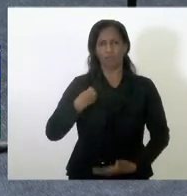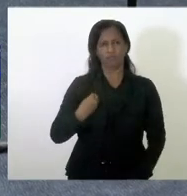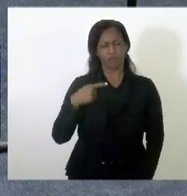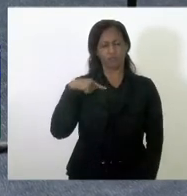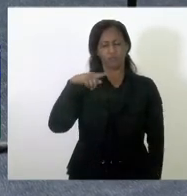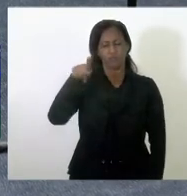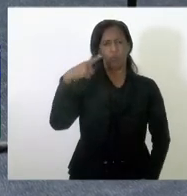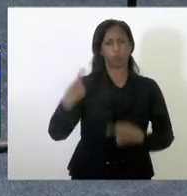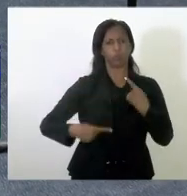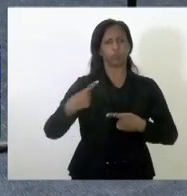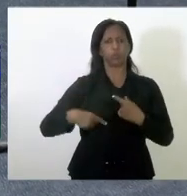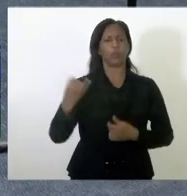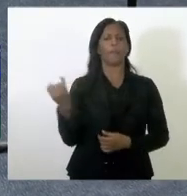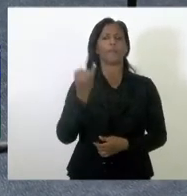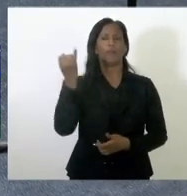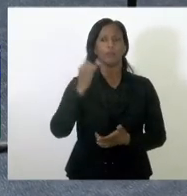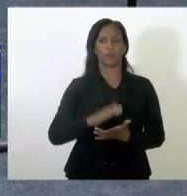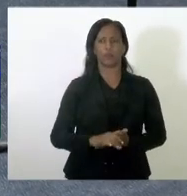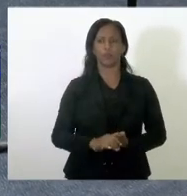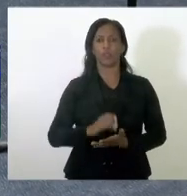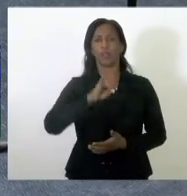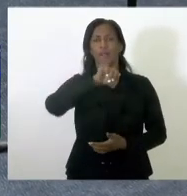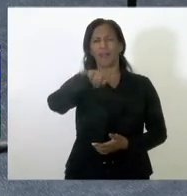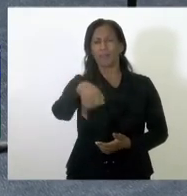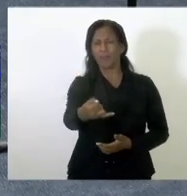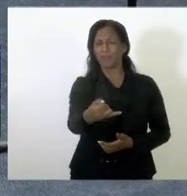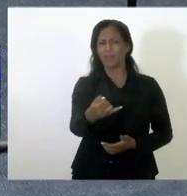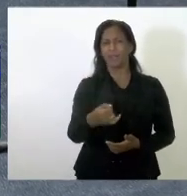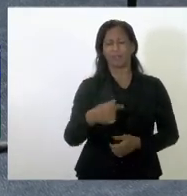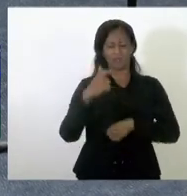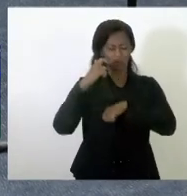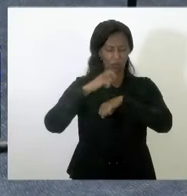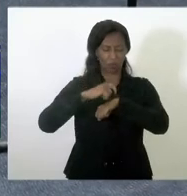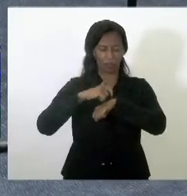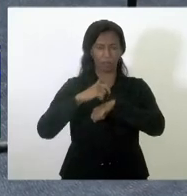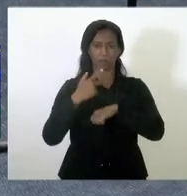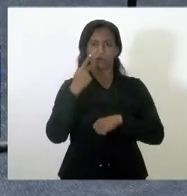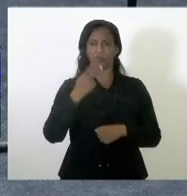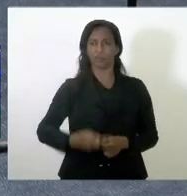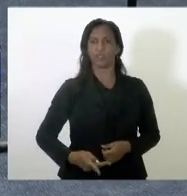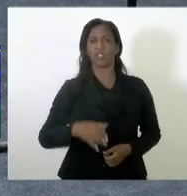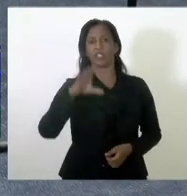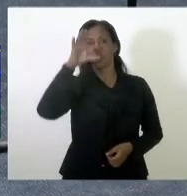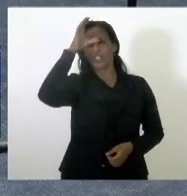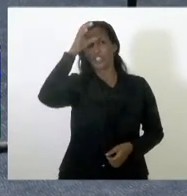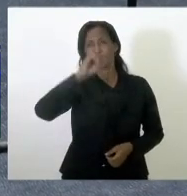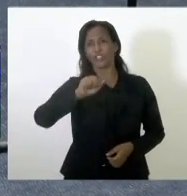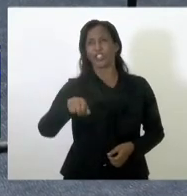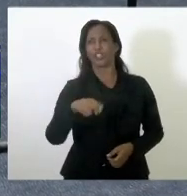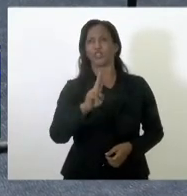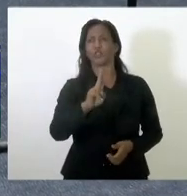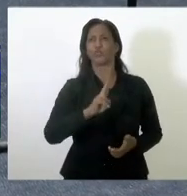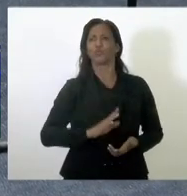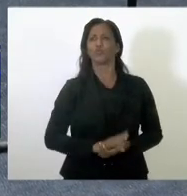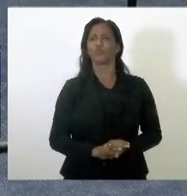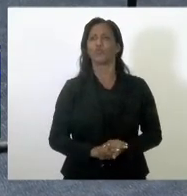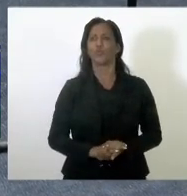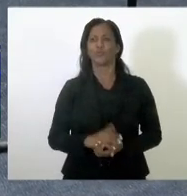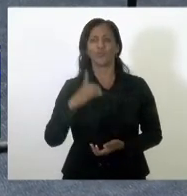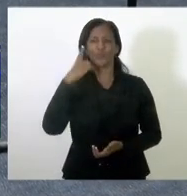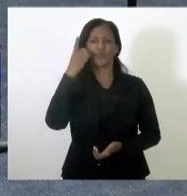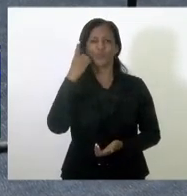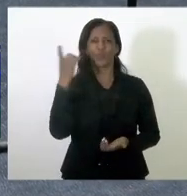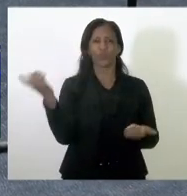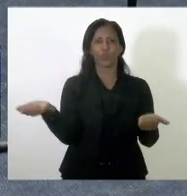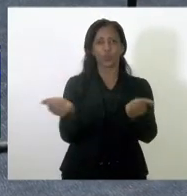para uma discussão tão importante. Aproveito, e é muito simbólico falar nesse momento, que Tia Ju presidindo a sessão, deputada Tia Ju, com